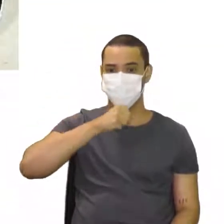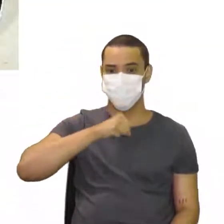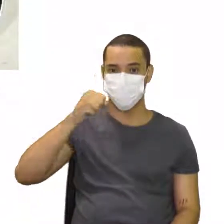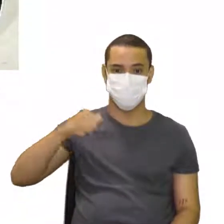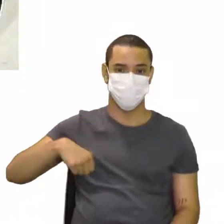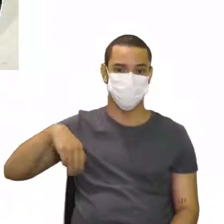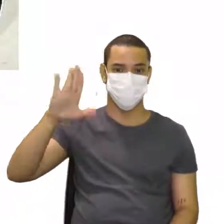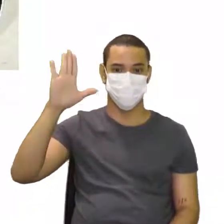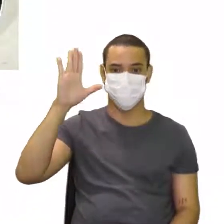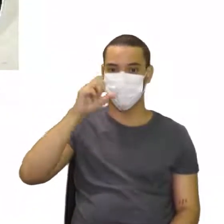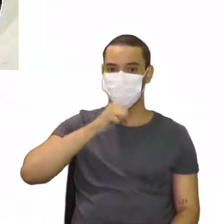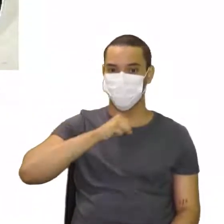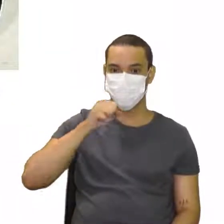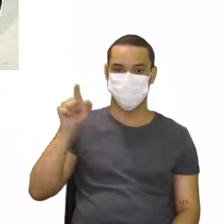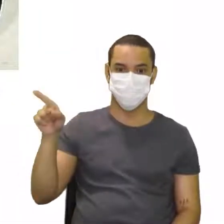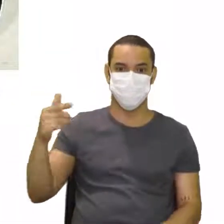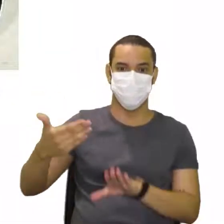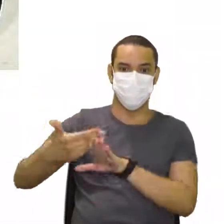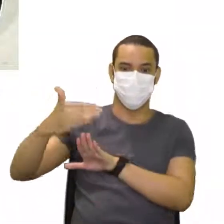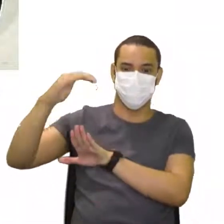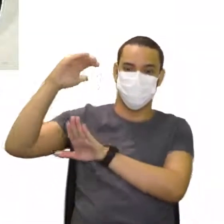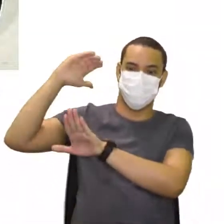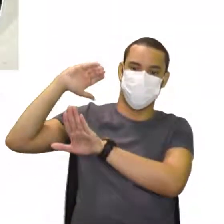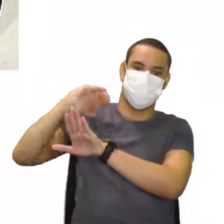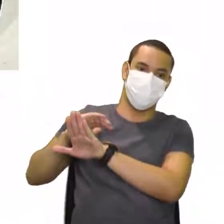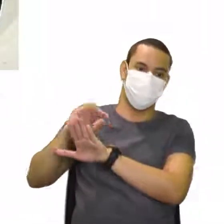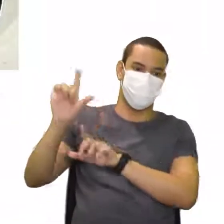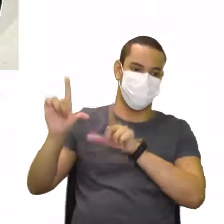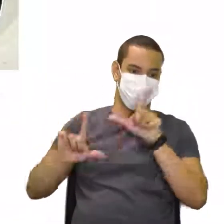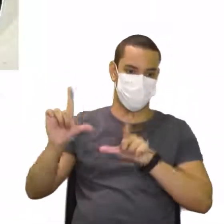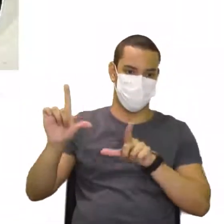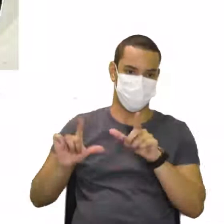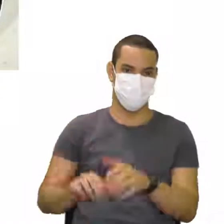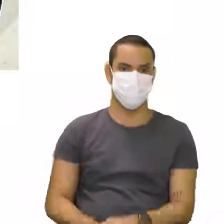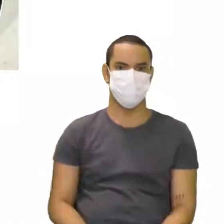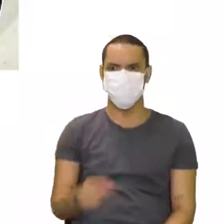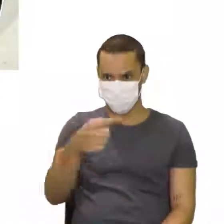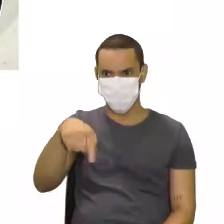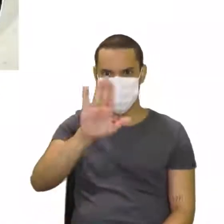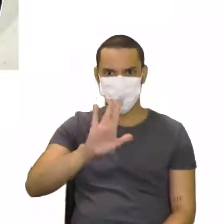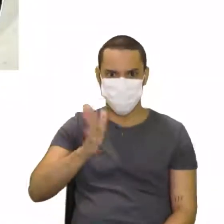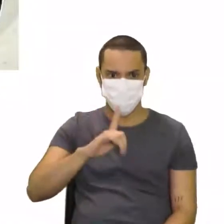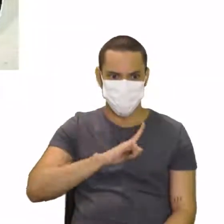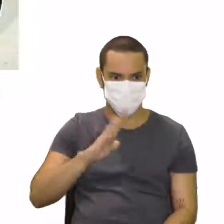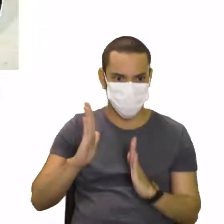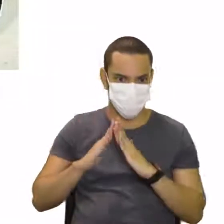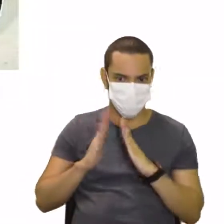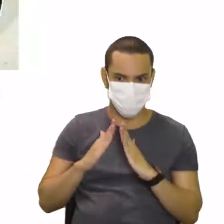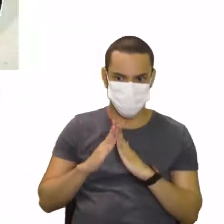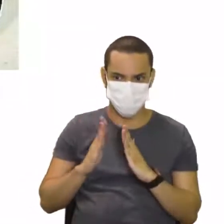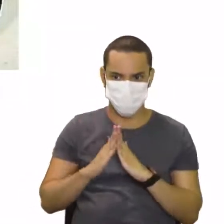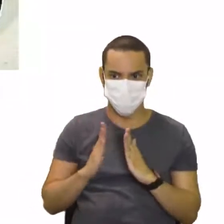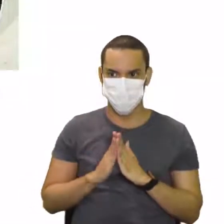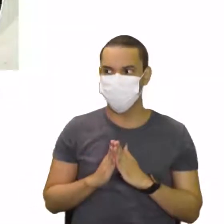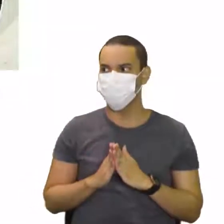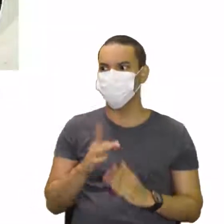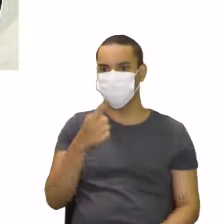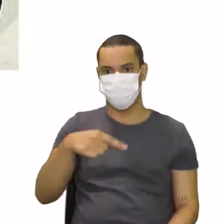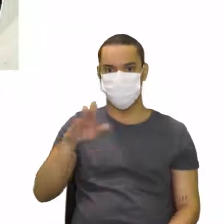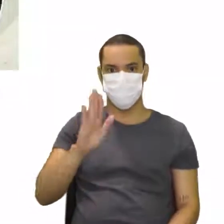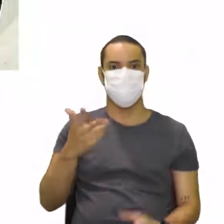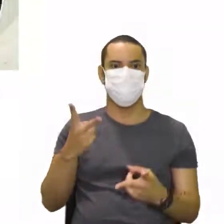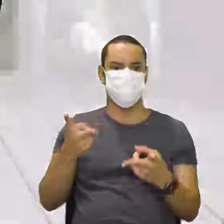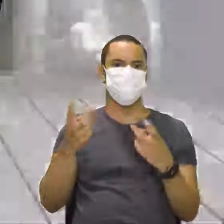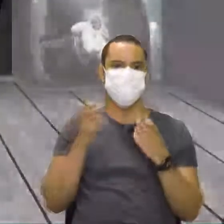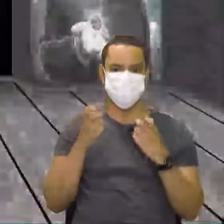Então tá aqui, ó, os tubos enormes, tá? Quem já teve uma dessa em casa, já deve ter percebido